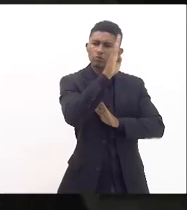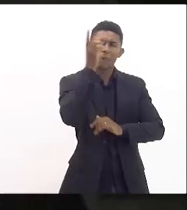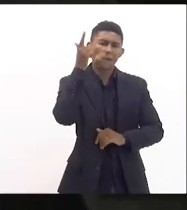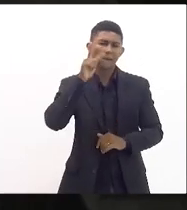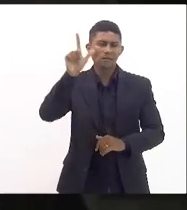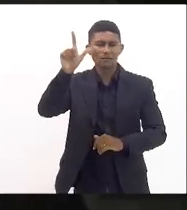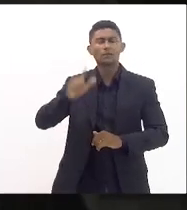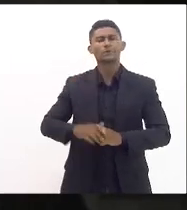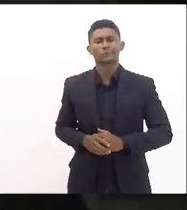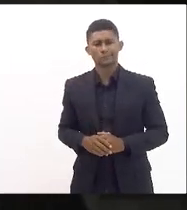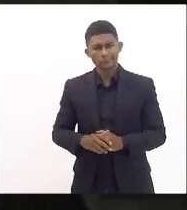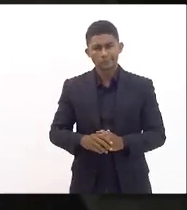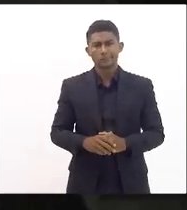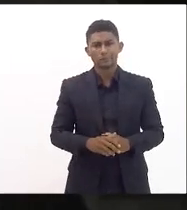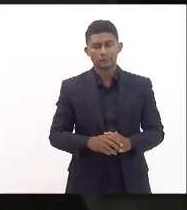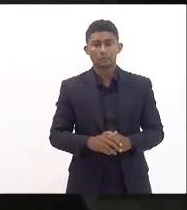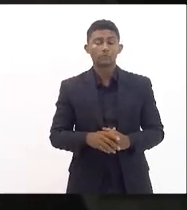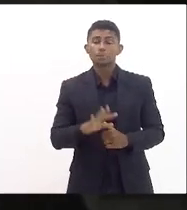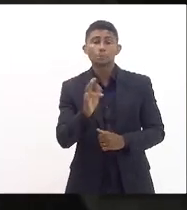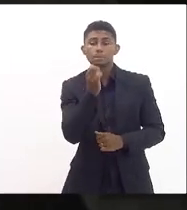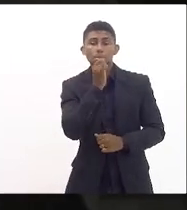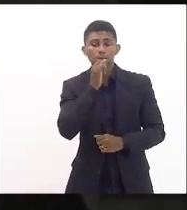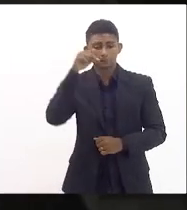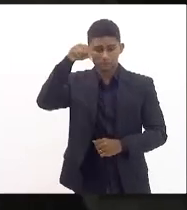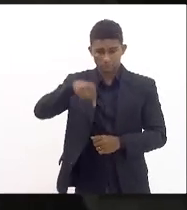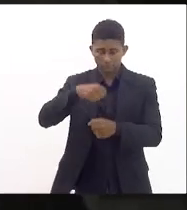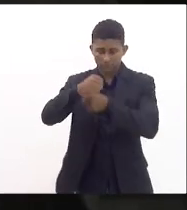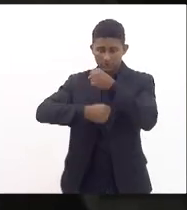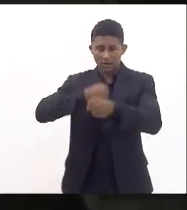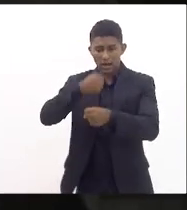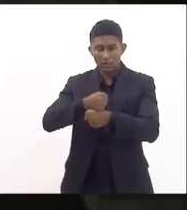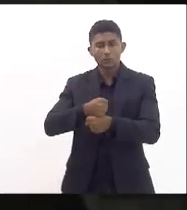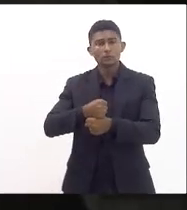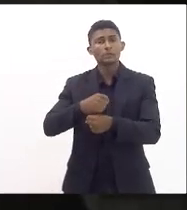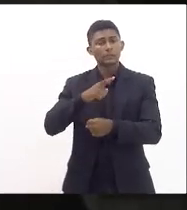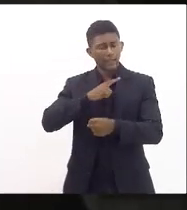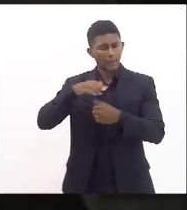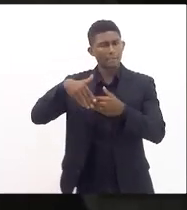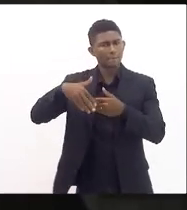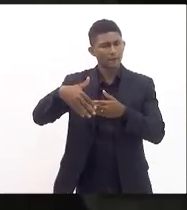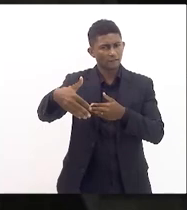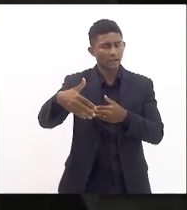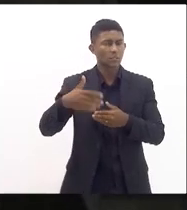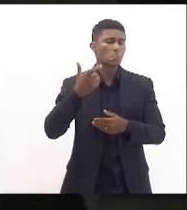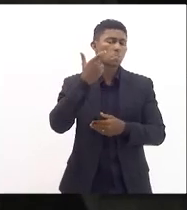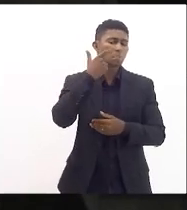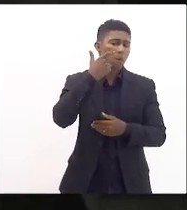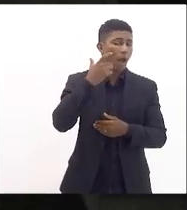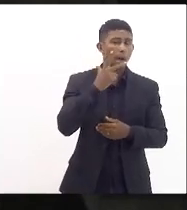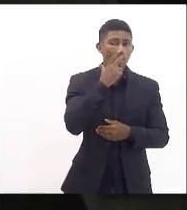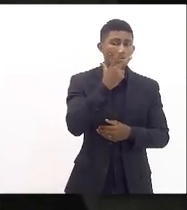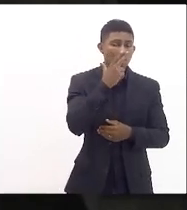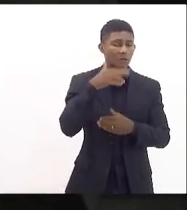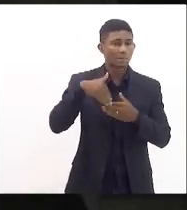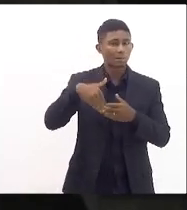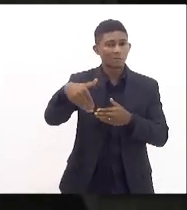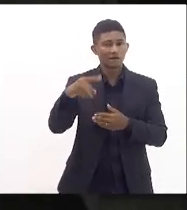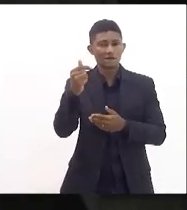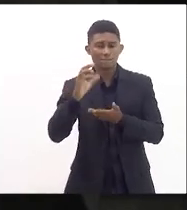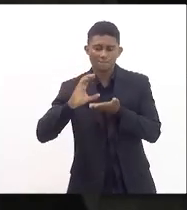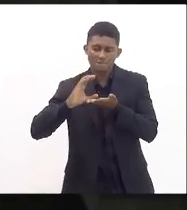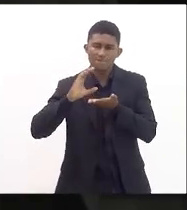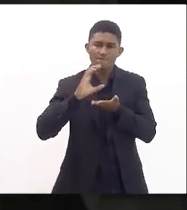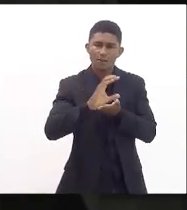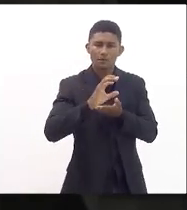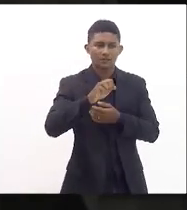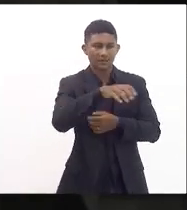exemplo, neste ano, há uma previsão de investimentos na saúde mental, na rede de atenção